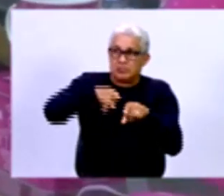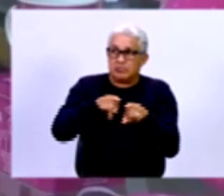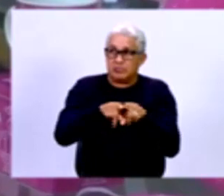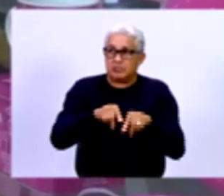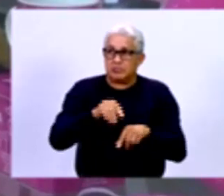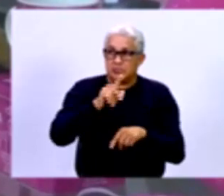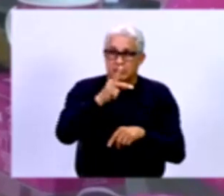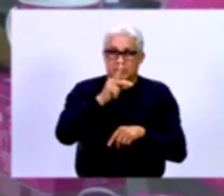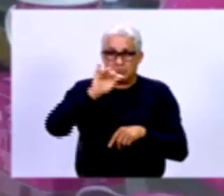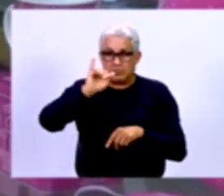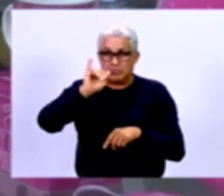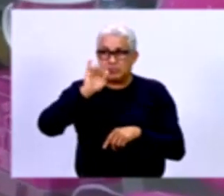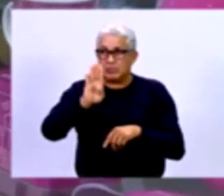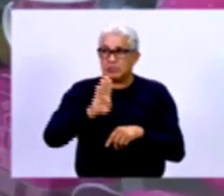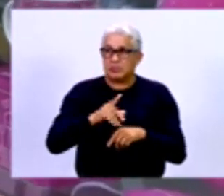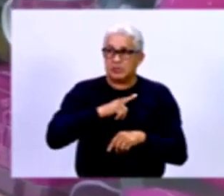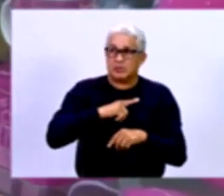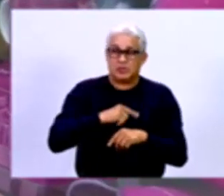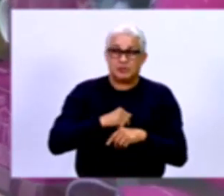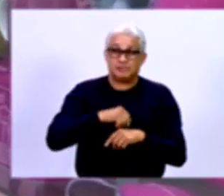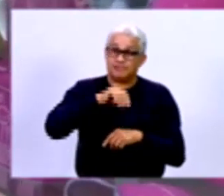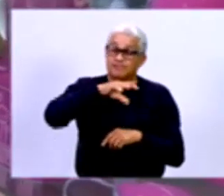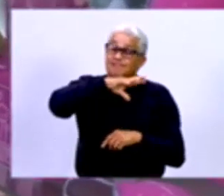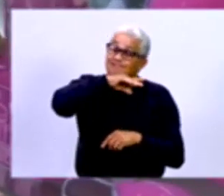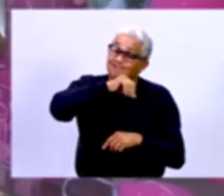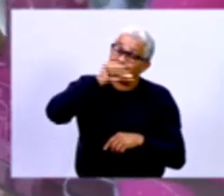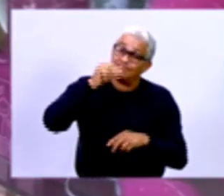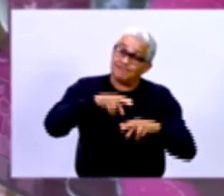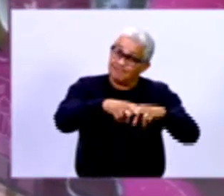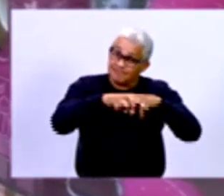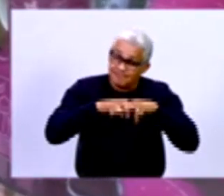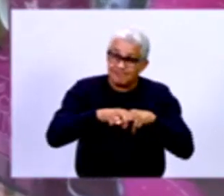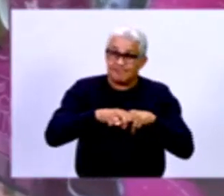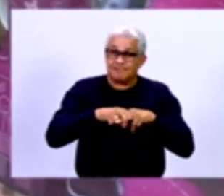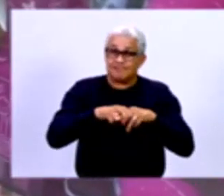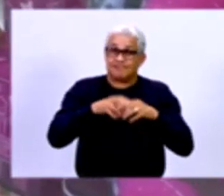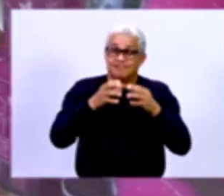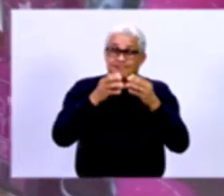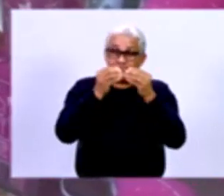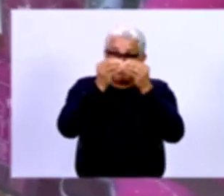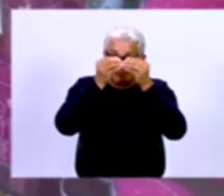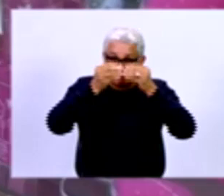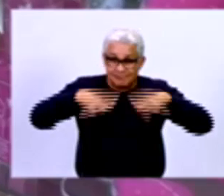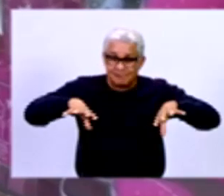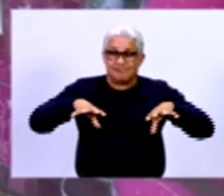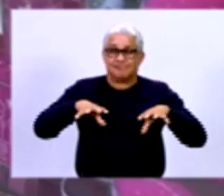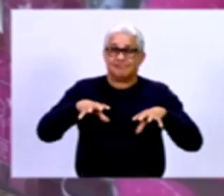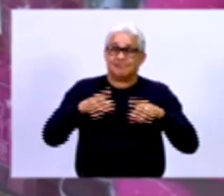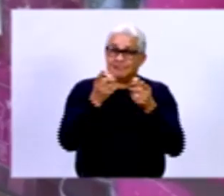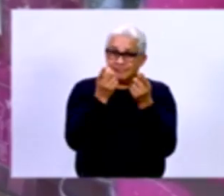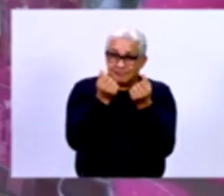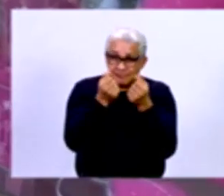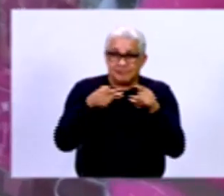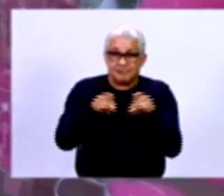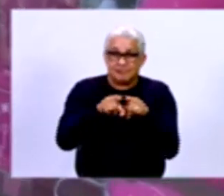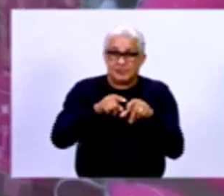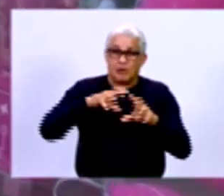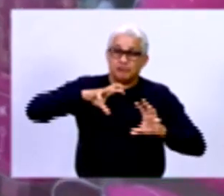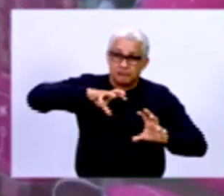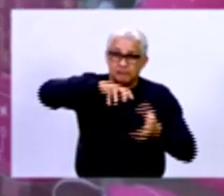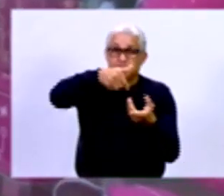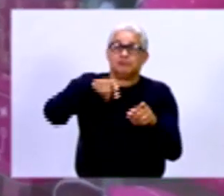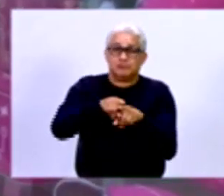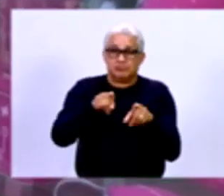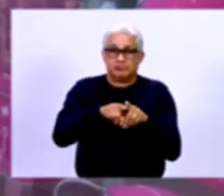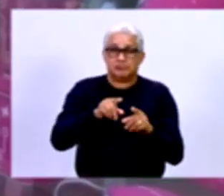o PIB atualmente no país ele está ruim devido a essa crise econômica que teve aí no país, né, no mundo, na verdade,